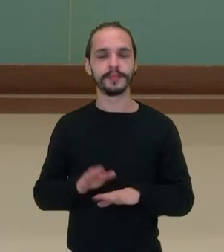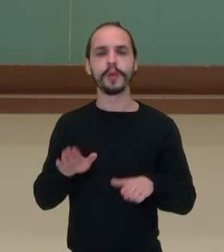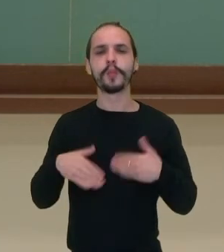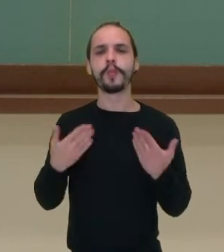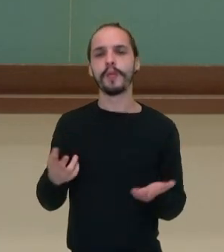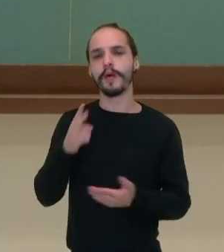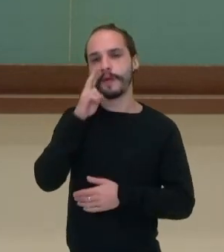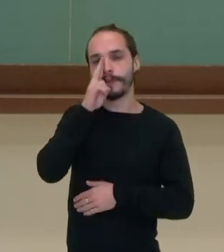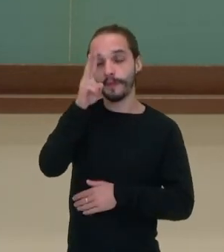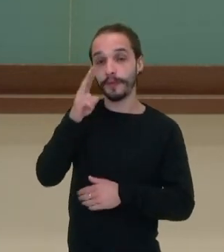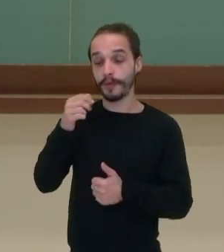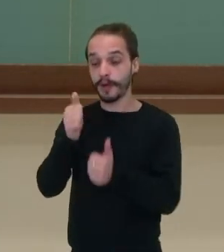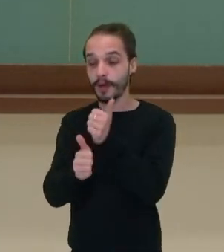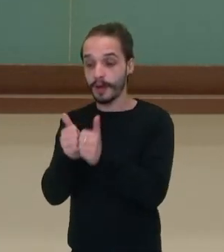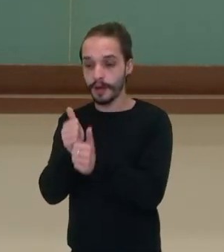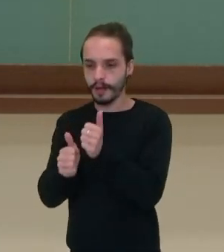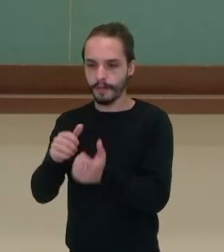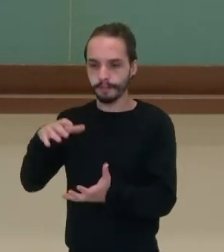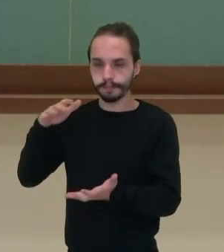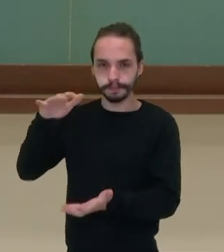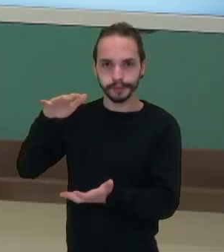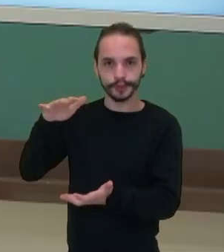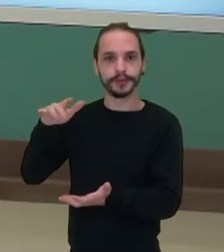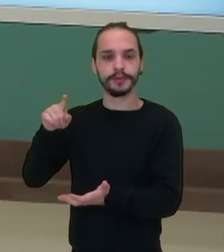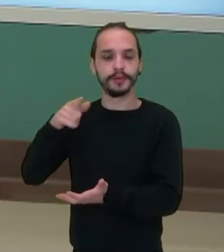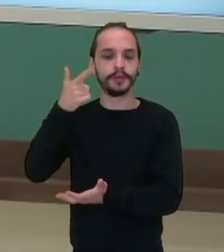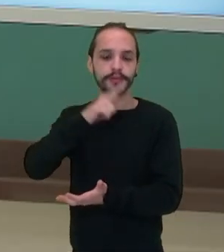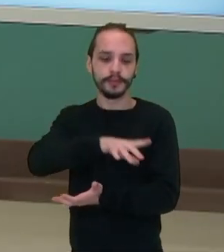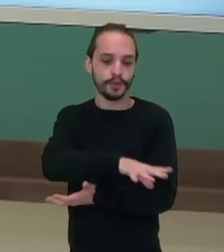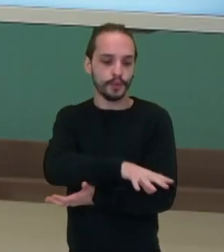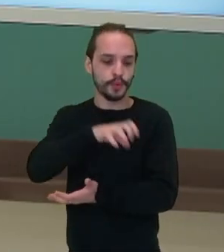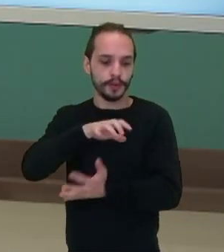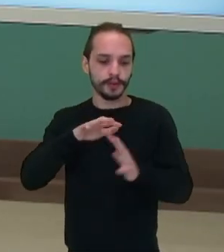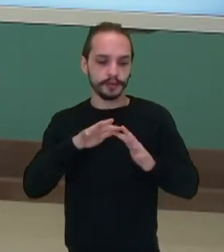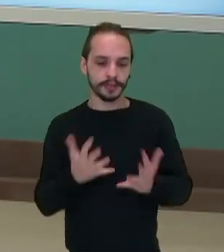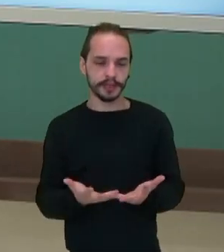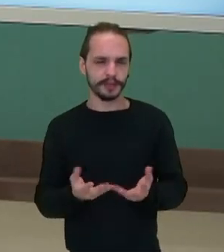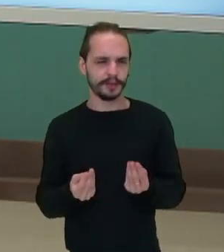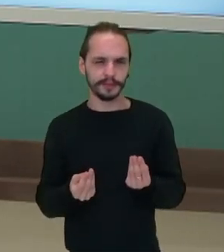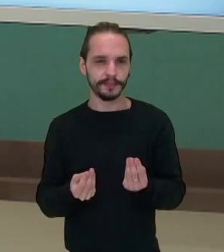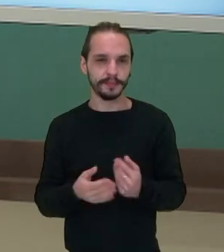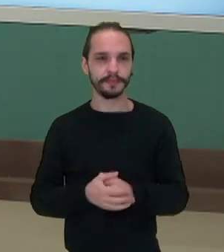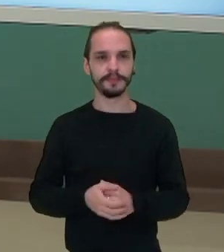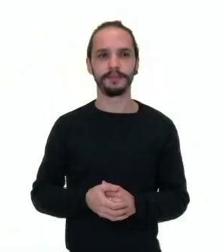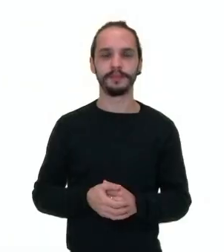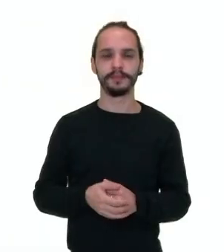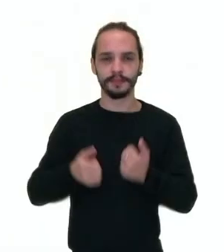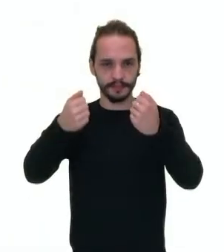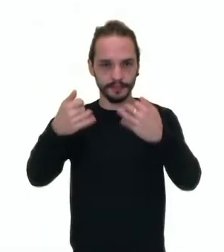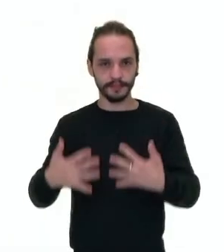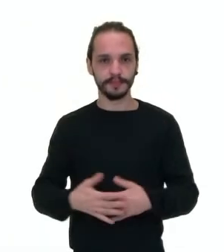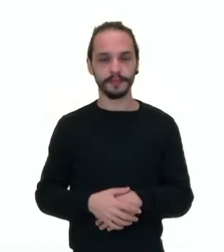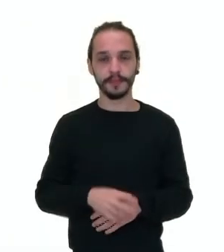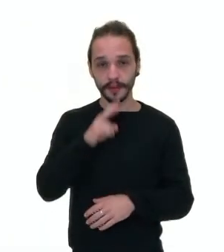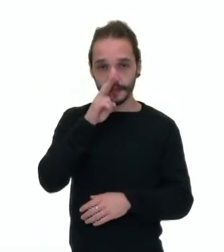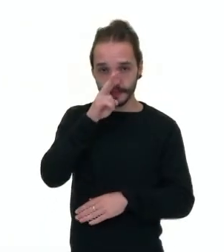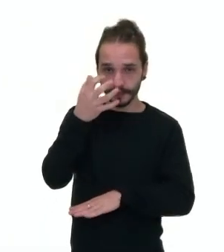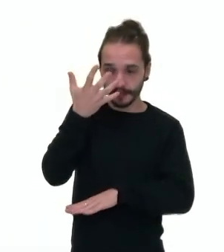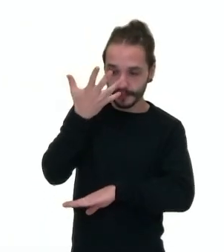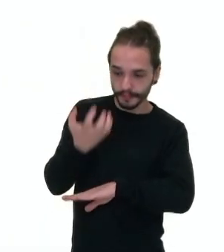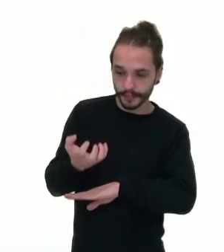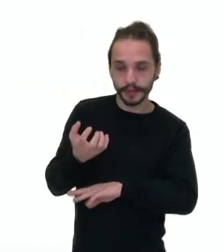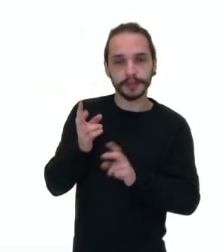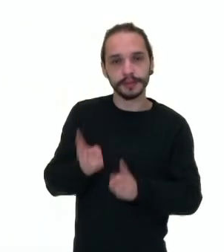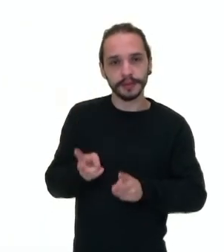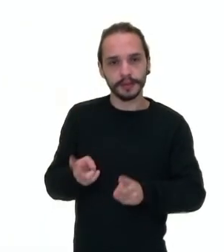força que o pacote de arroz atrai à Terra? Né? Então, vamos lá à explicação. A força gravitacional é sempre de